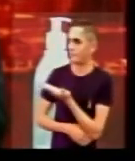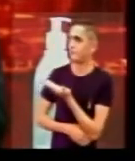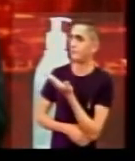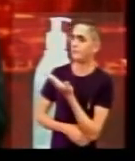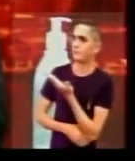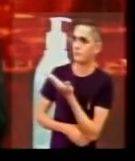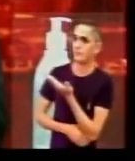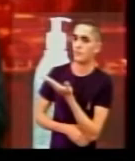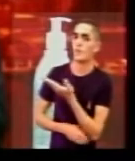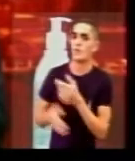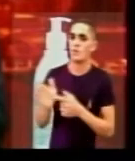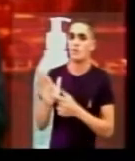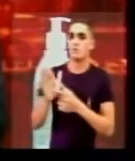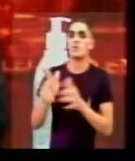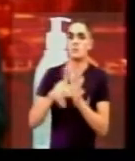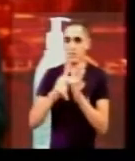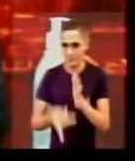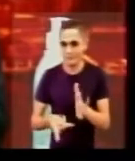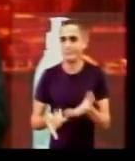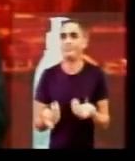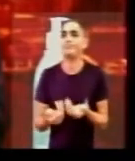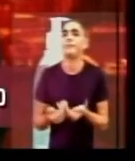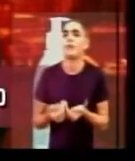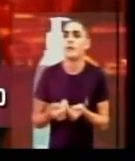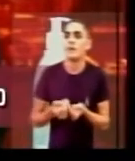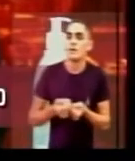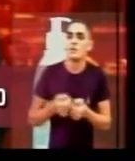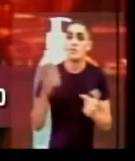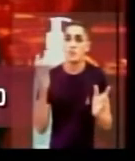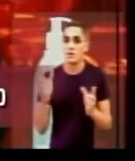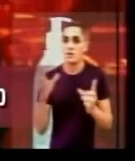nós atendemos